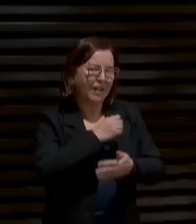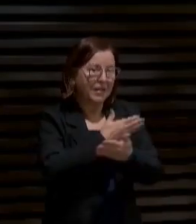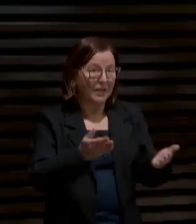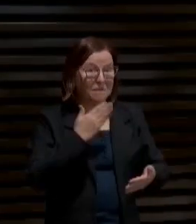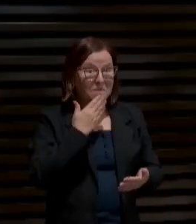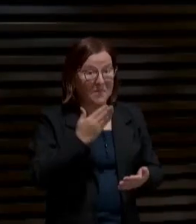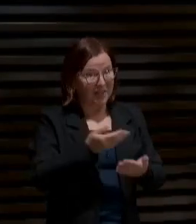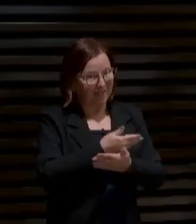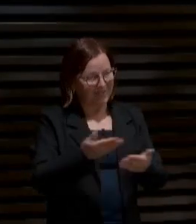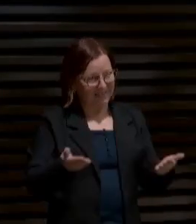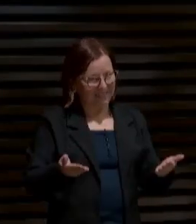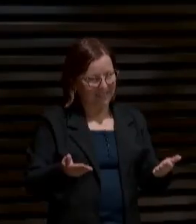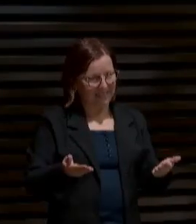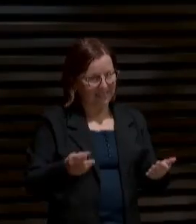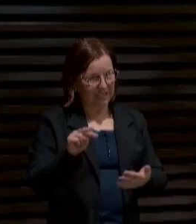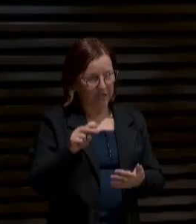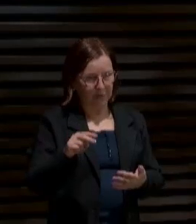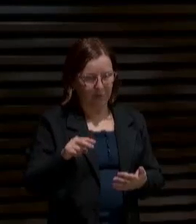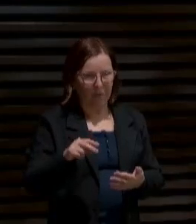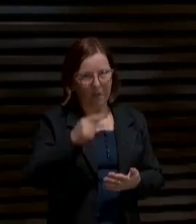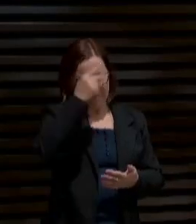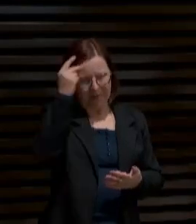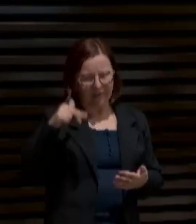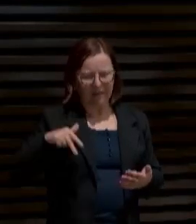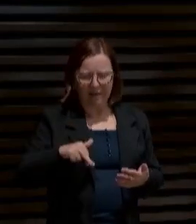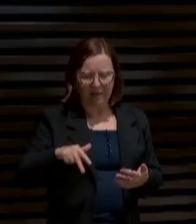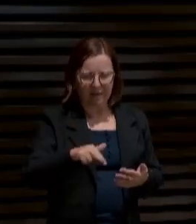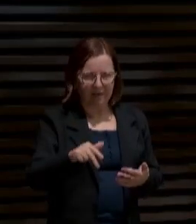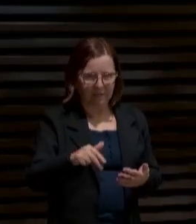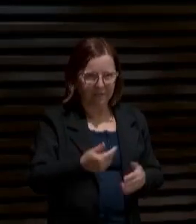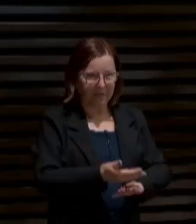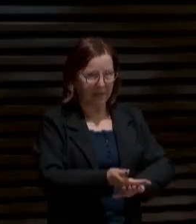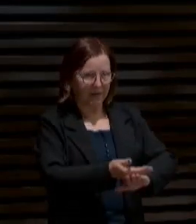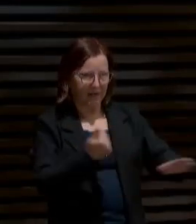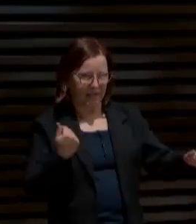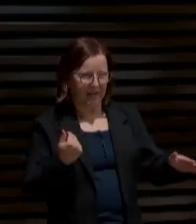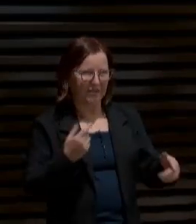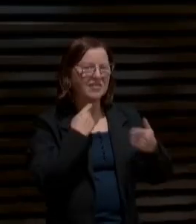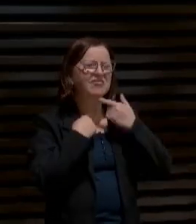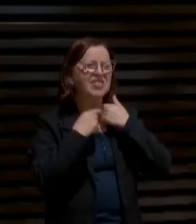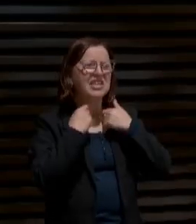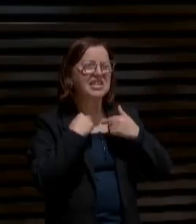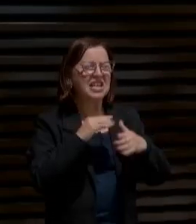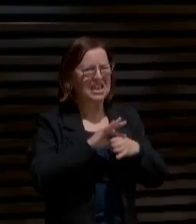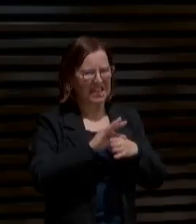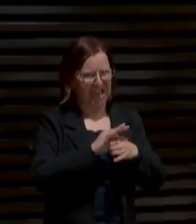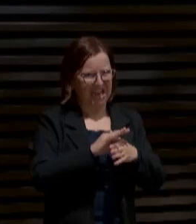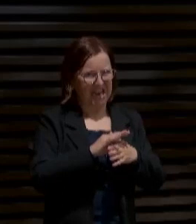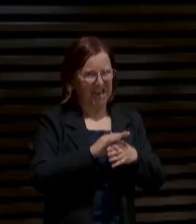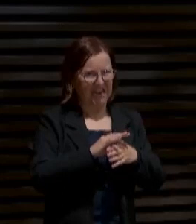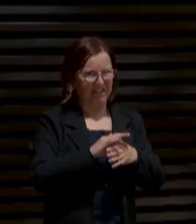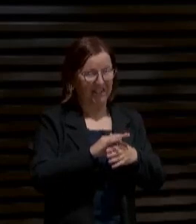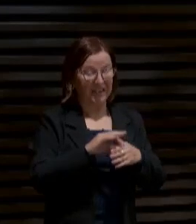o peregrinos e Forasteiros que são que se abstenham das paixões carnais que façam guerra